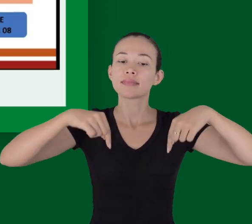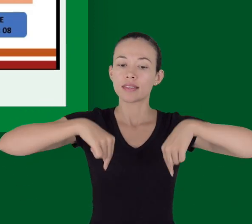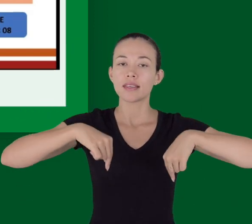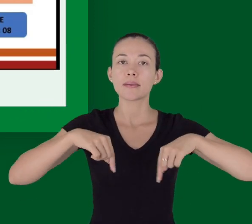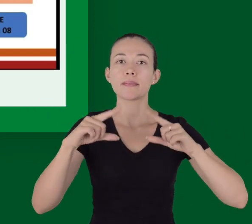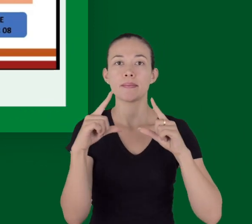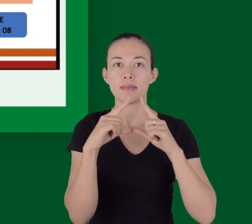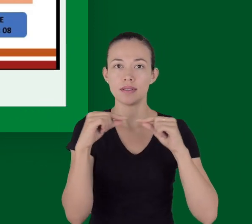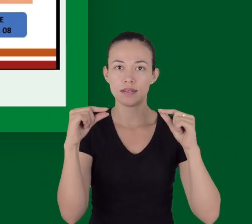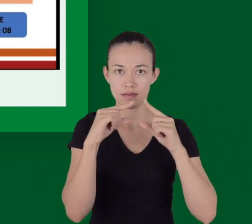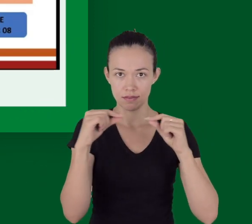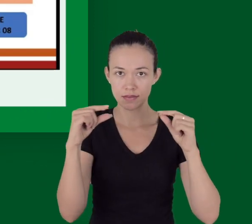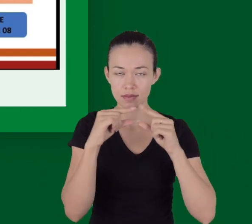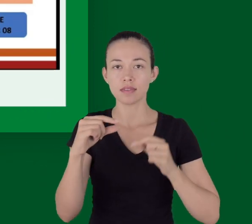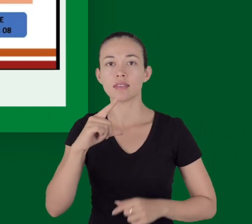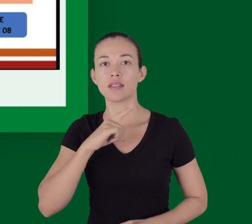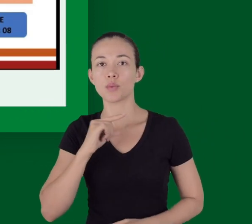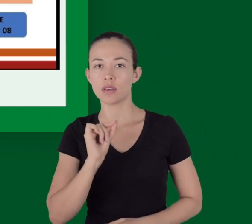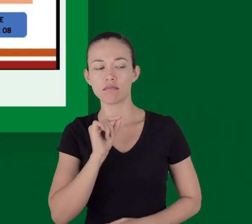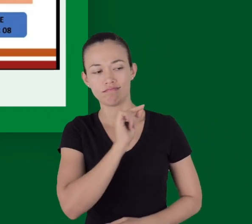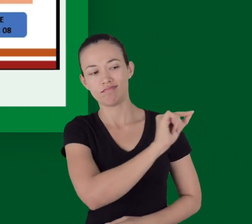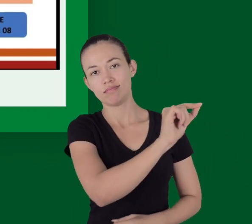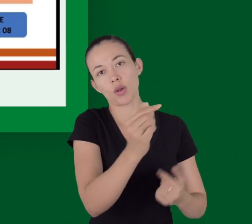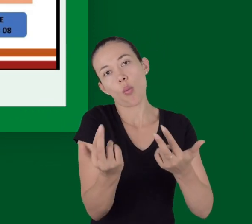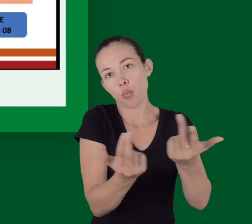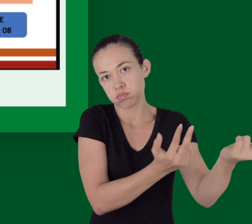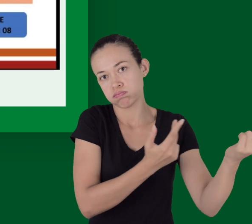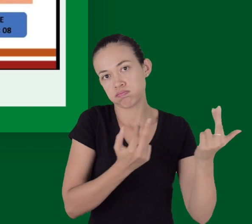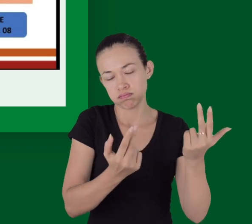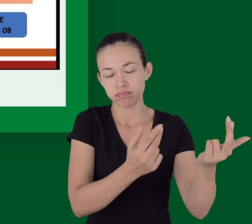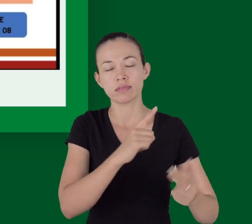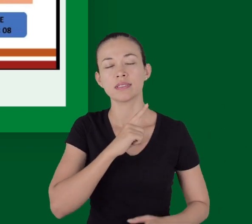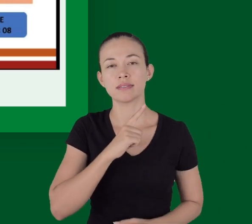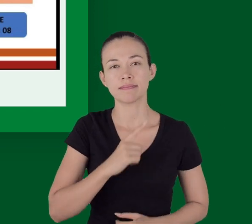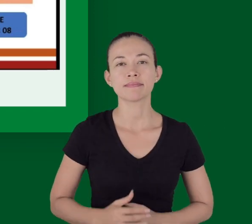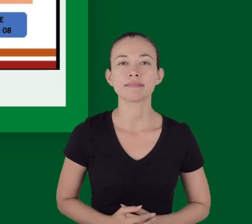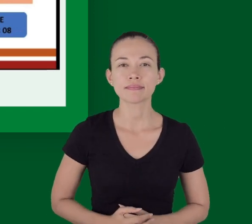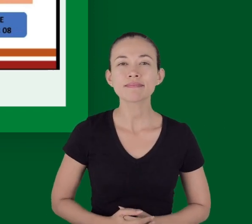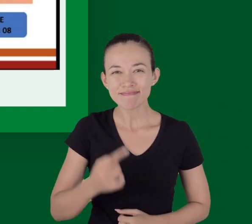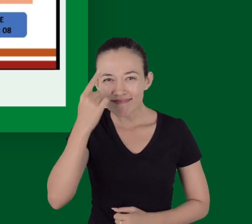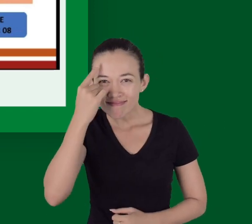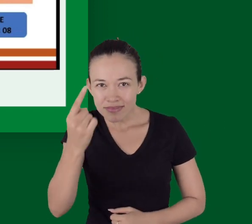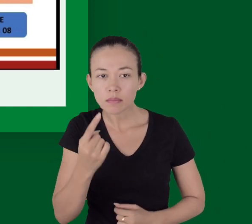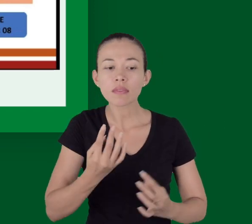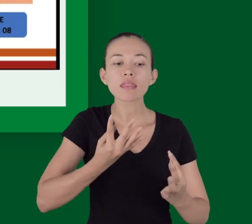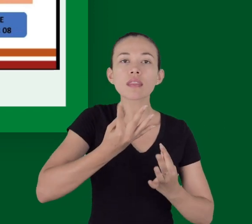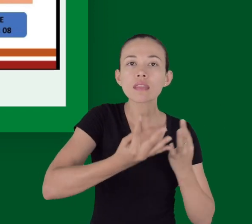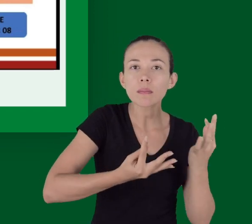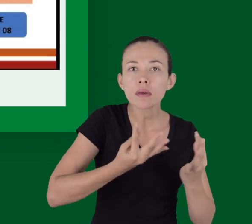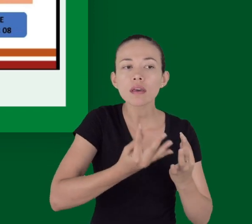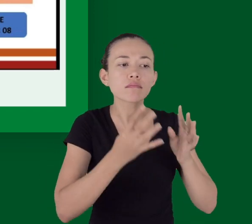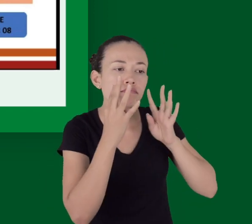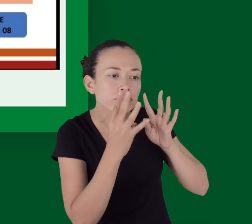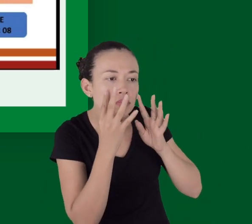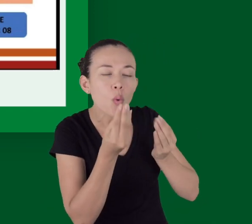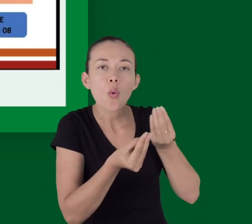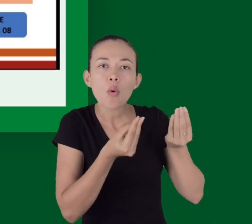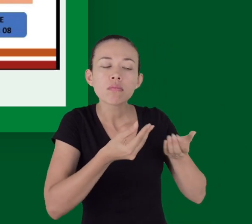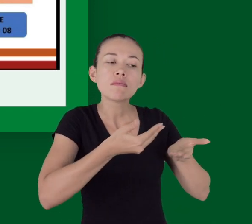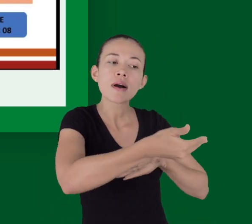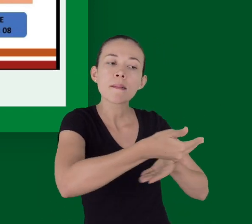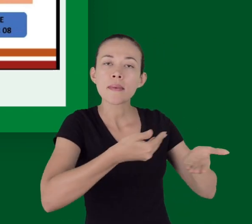especializada em neurologia, neurocirurgia preferencialmente. Aqui no Brasil a gente só tem como referência os pontos de base, né?